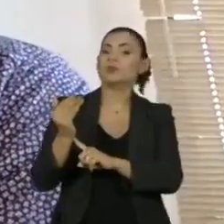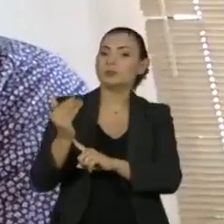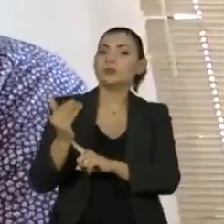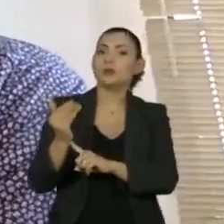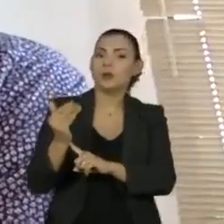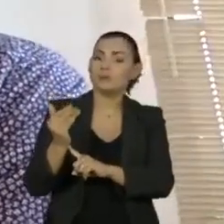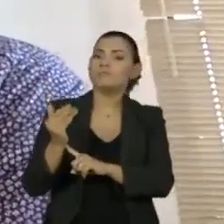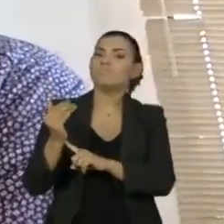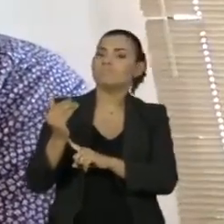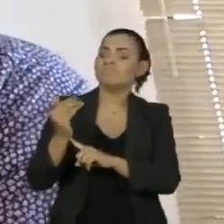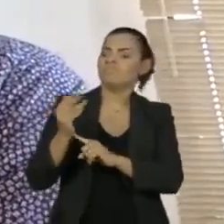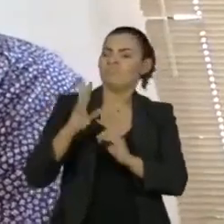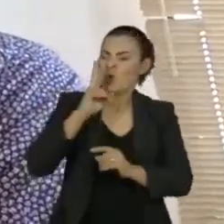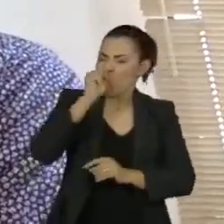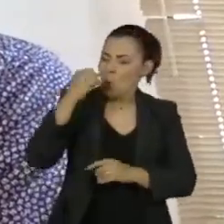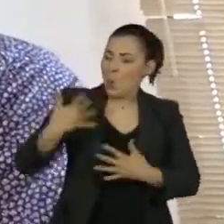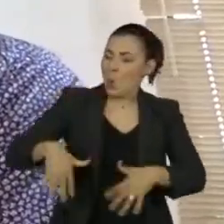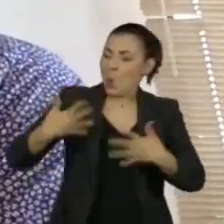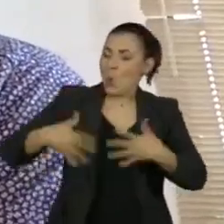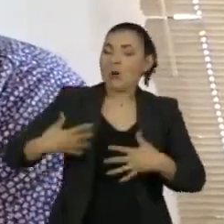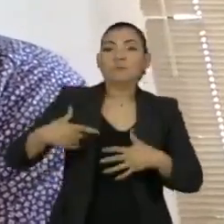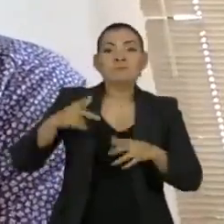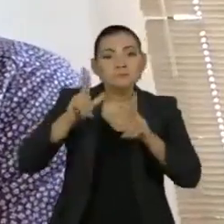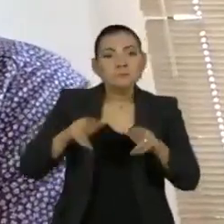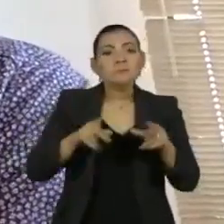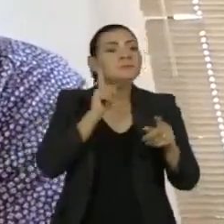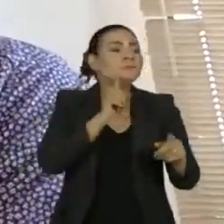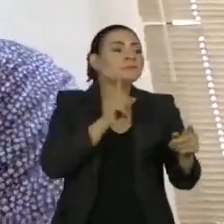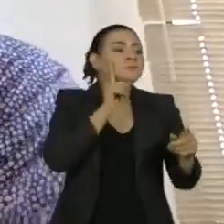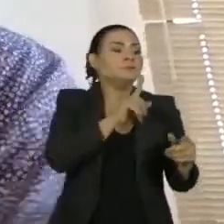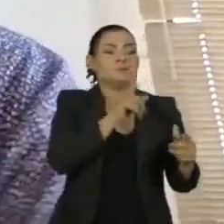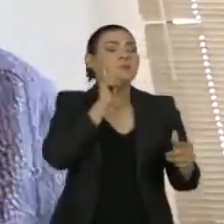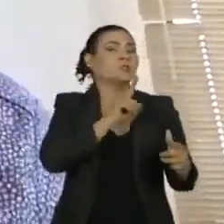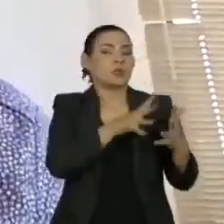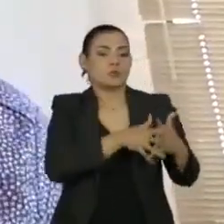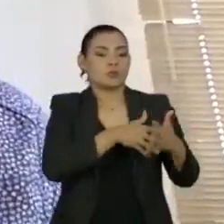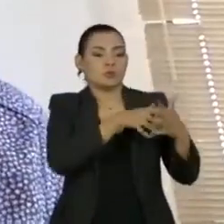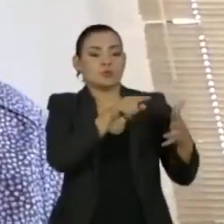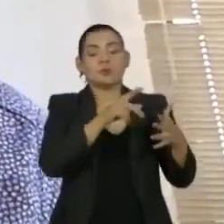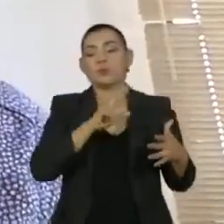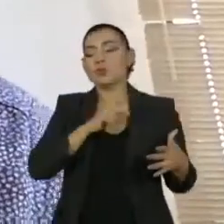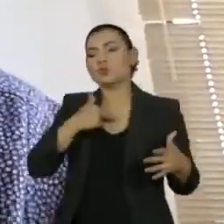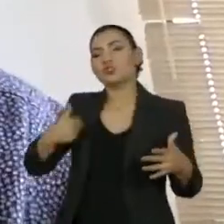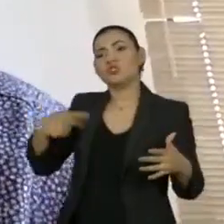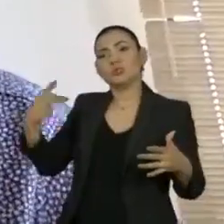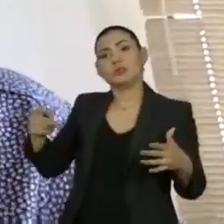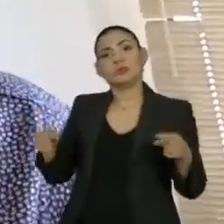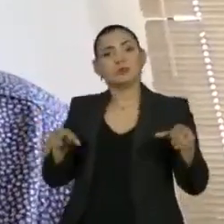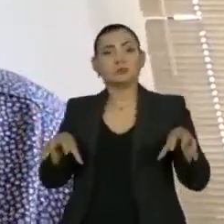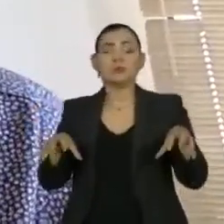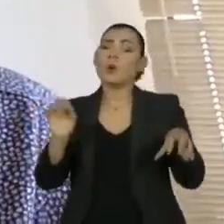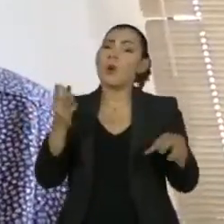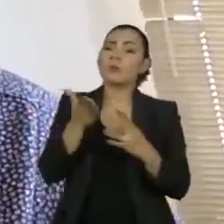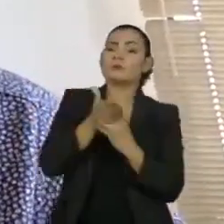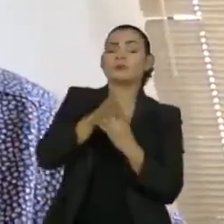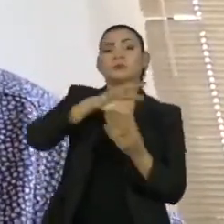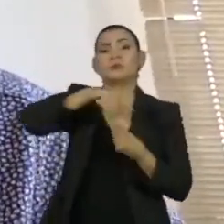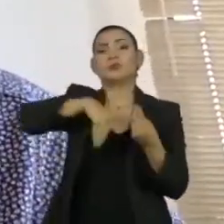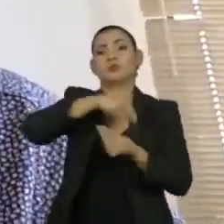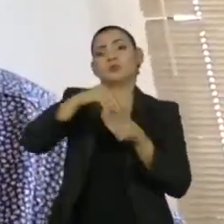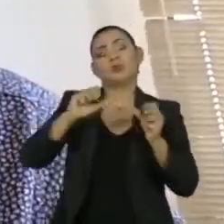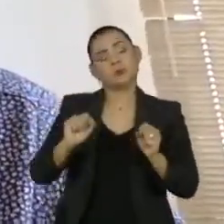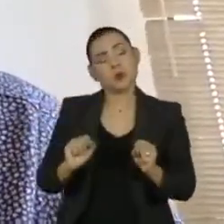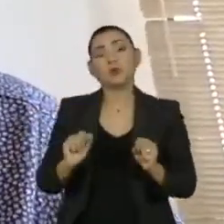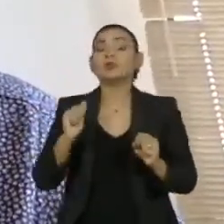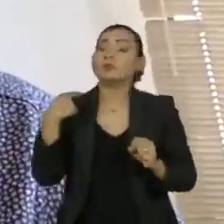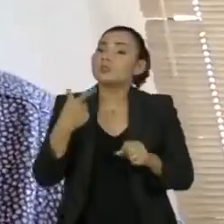amplamente vasta por um país que pode ser tanto Estados Unidos quanto China, ou talvez até um híbrido, por que não? Nós devemos considerar com